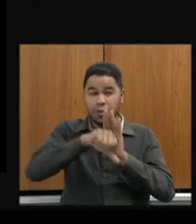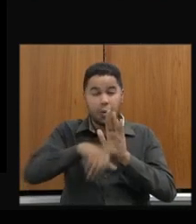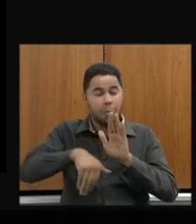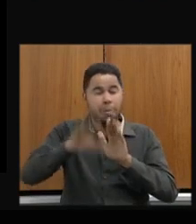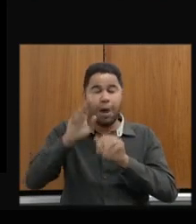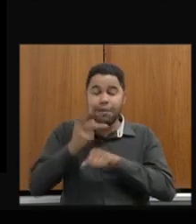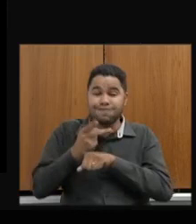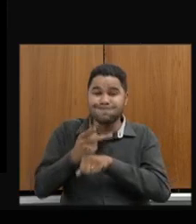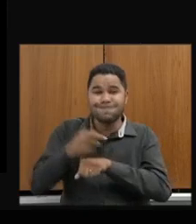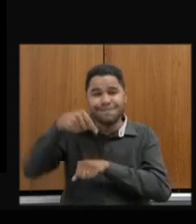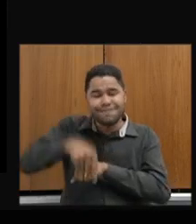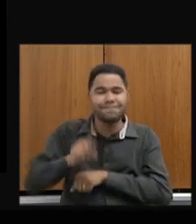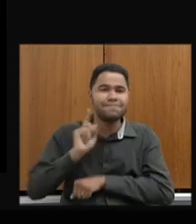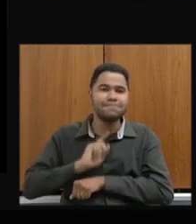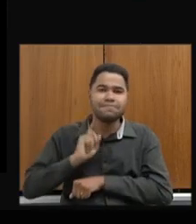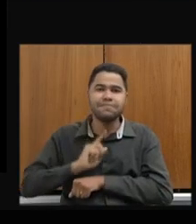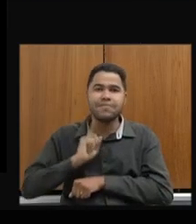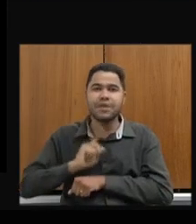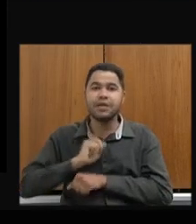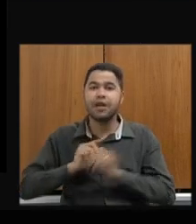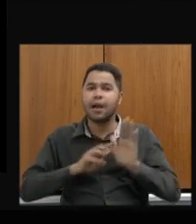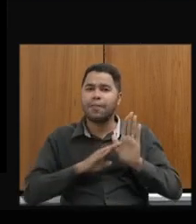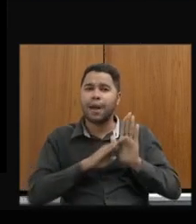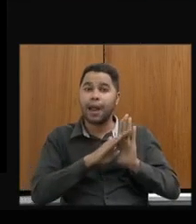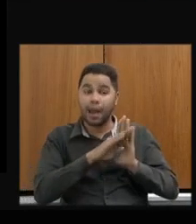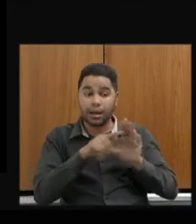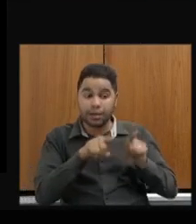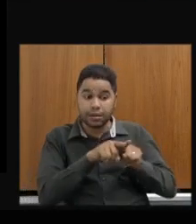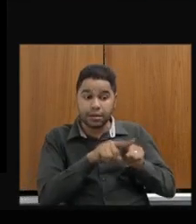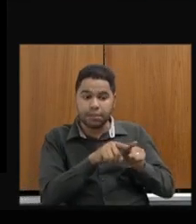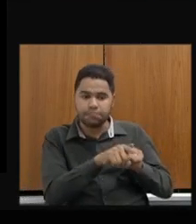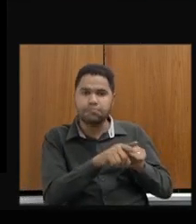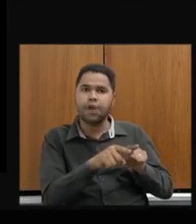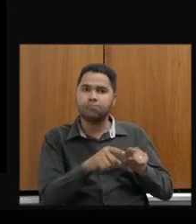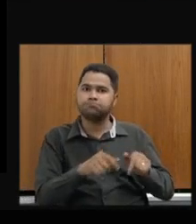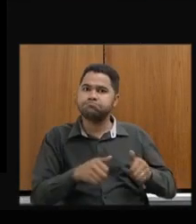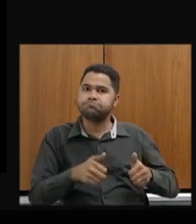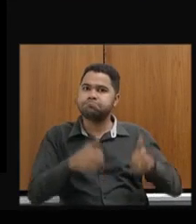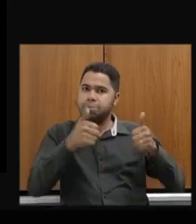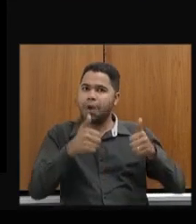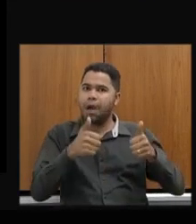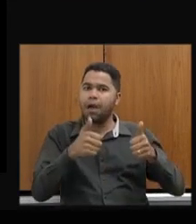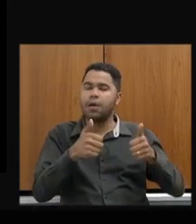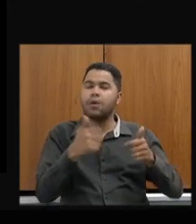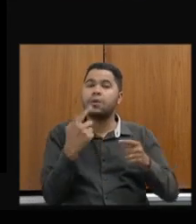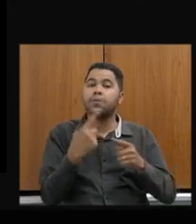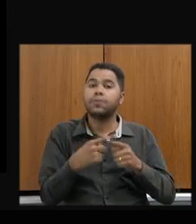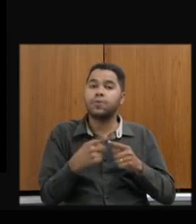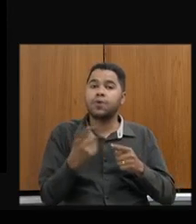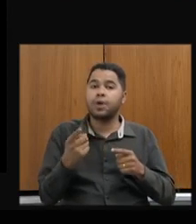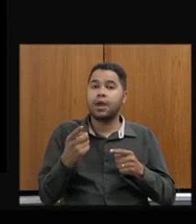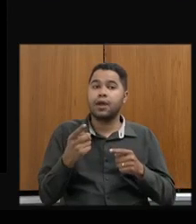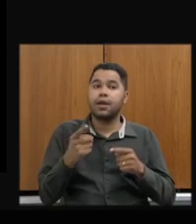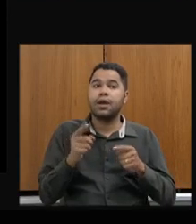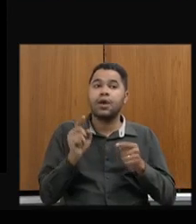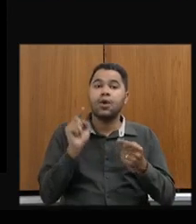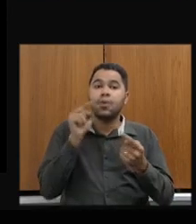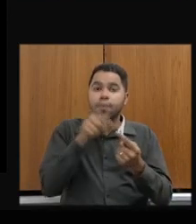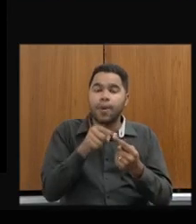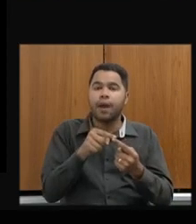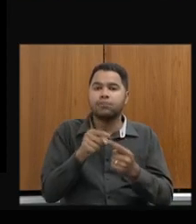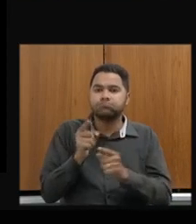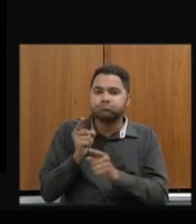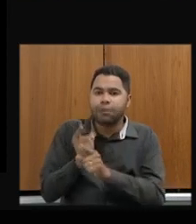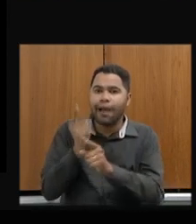procurados aqui no estado de Minas Gerais e esse programa também tem sido um sucesso e basicamente todos os alvos tem sido